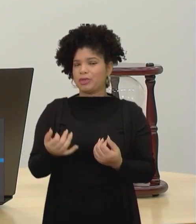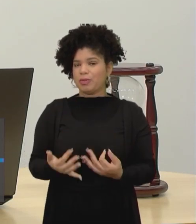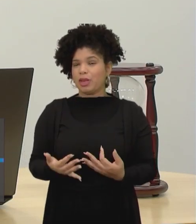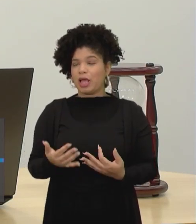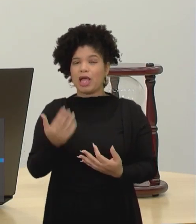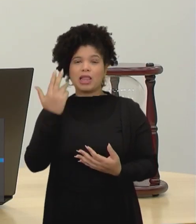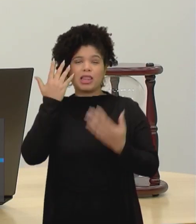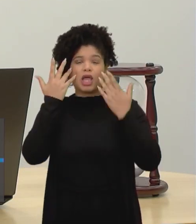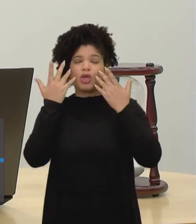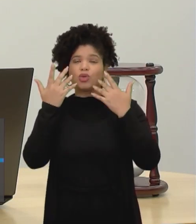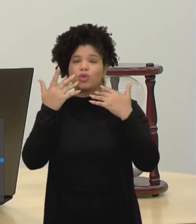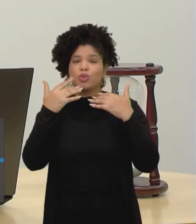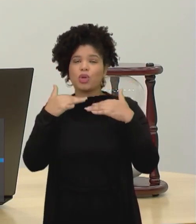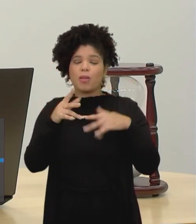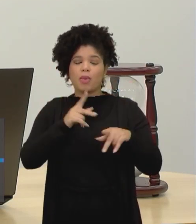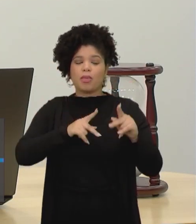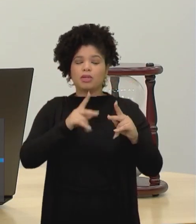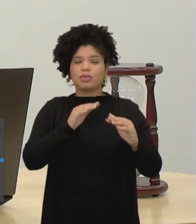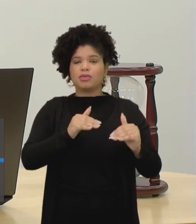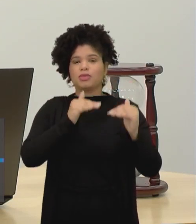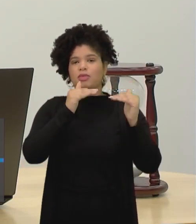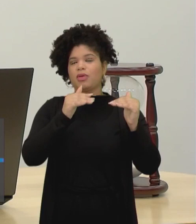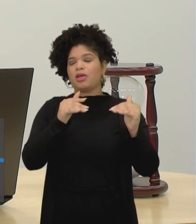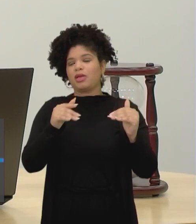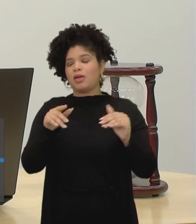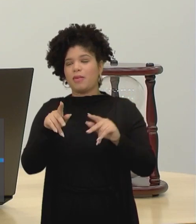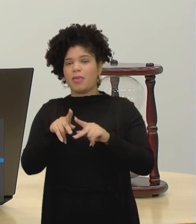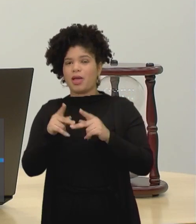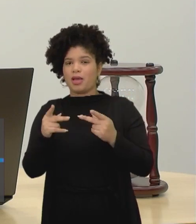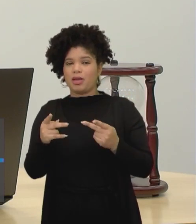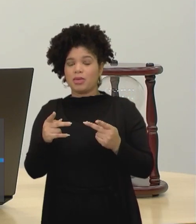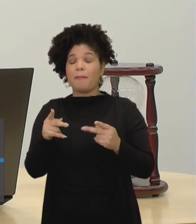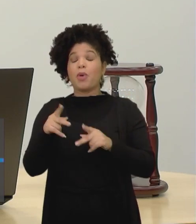a reação da Ásia acontece na